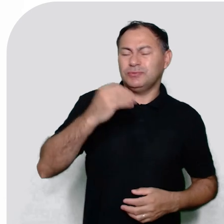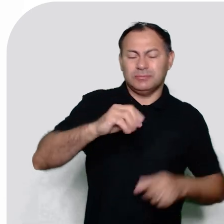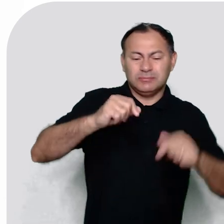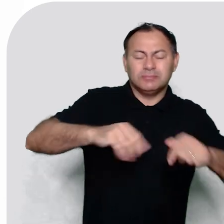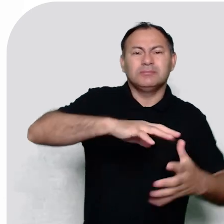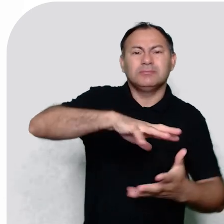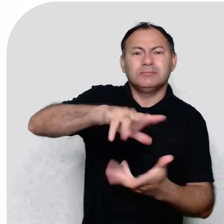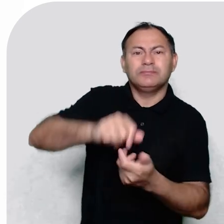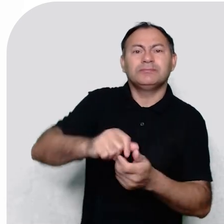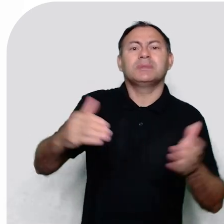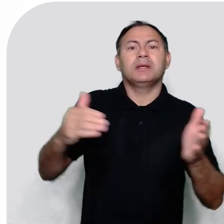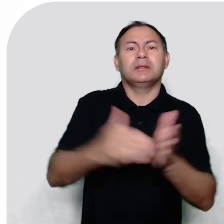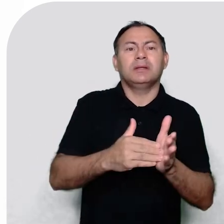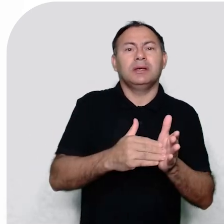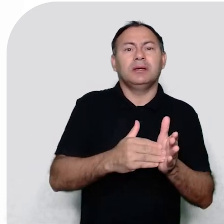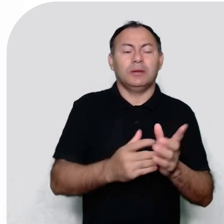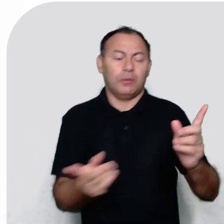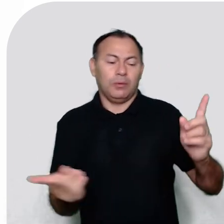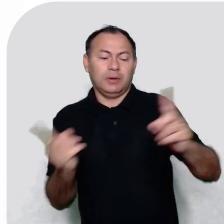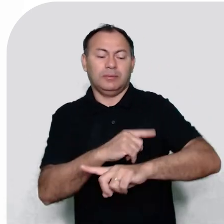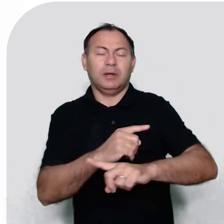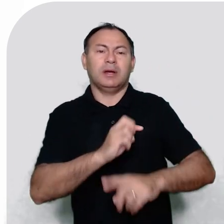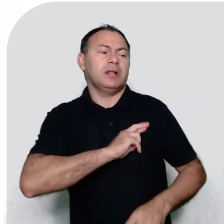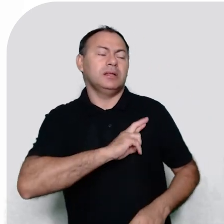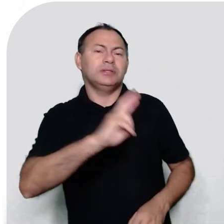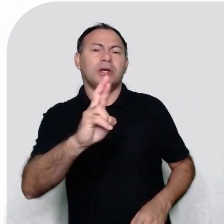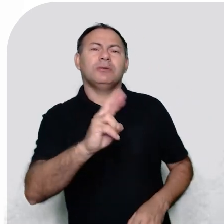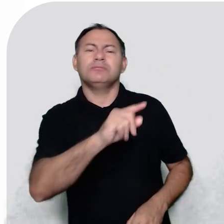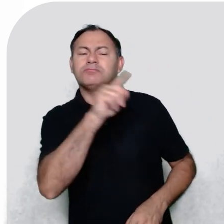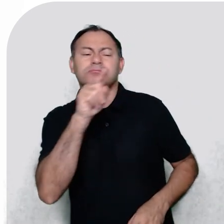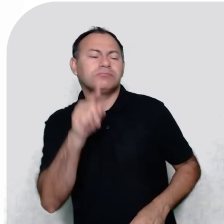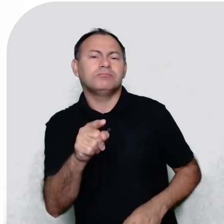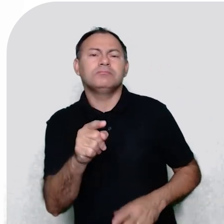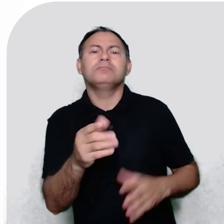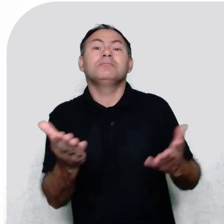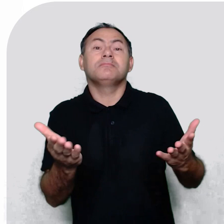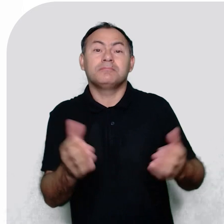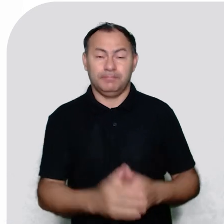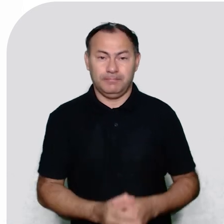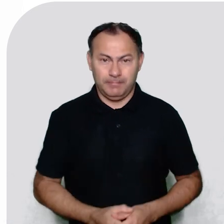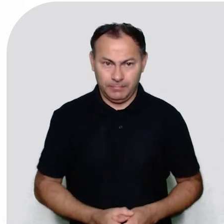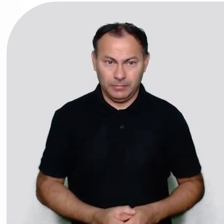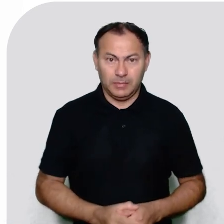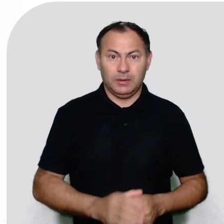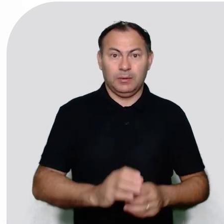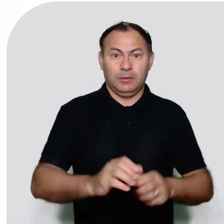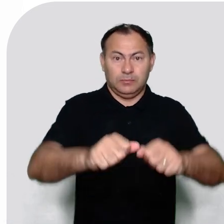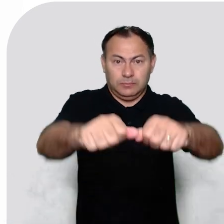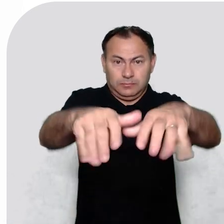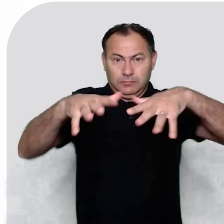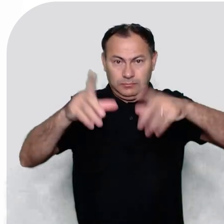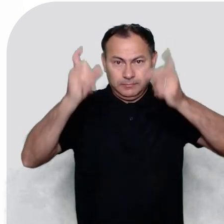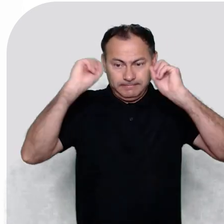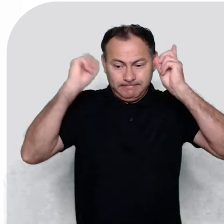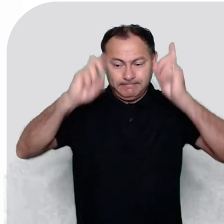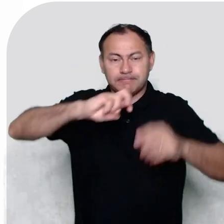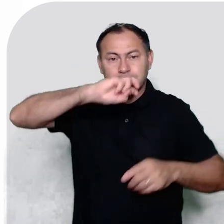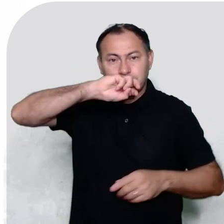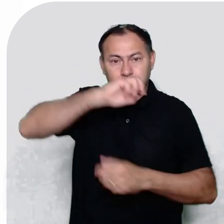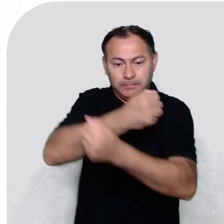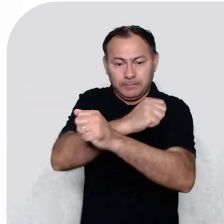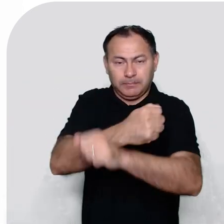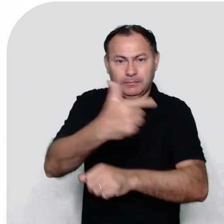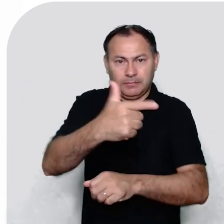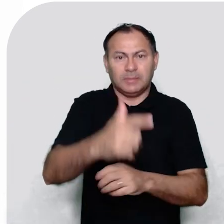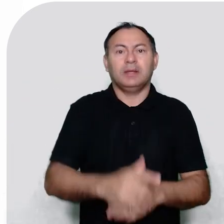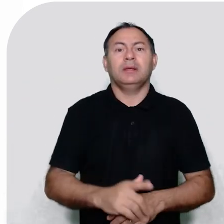terrestre e até contrário à religião? o concílio tem uma visão positiva do